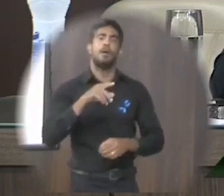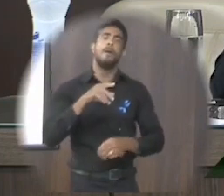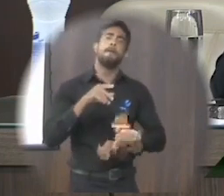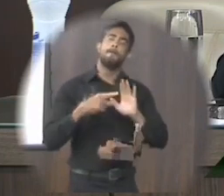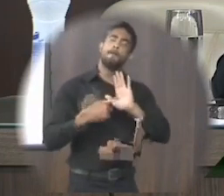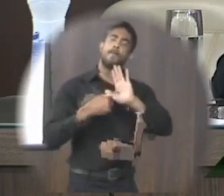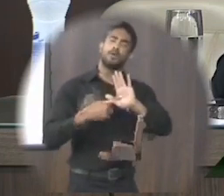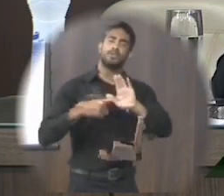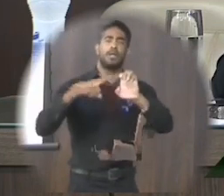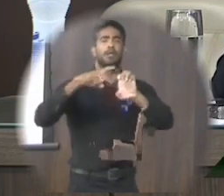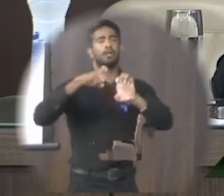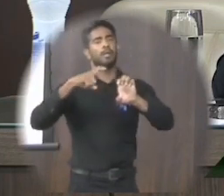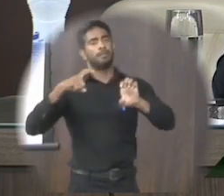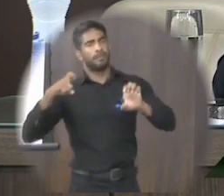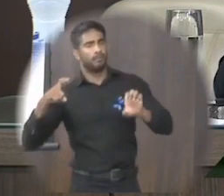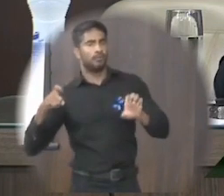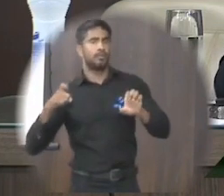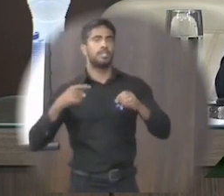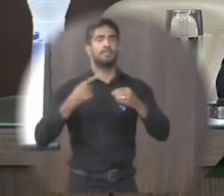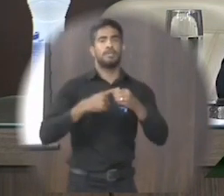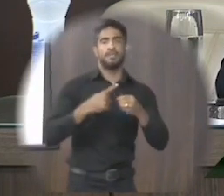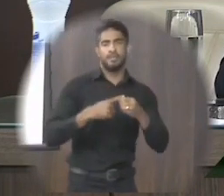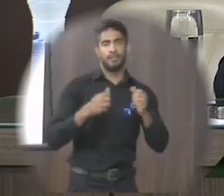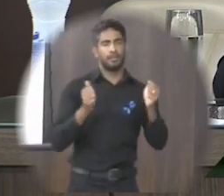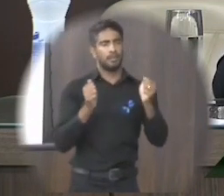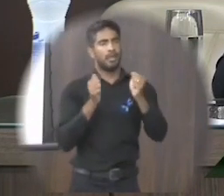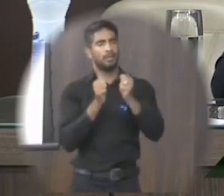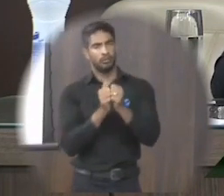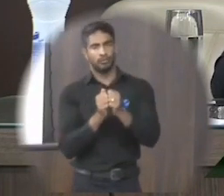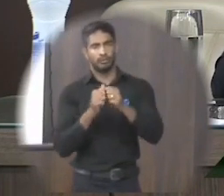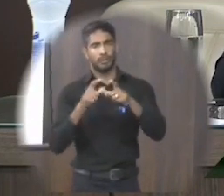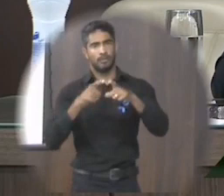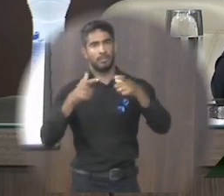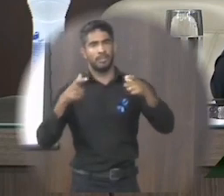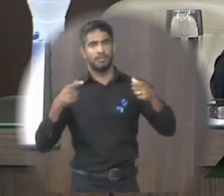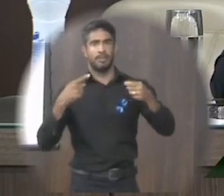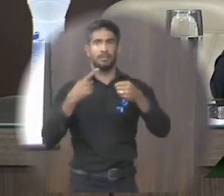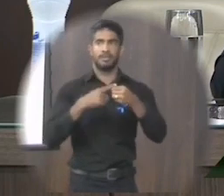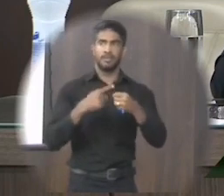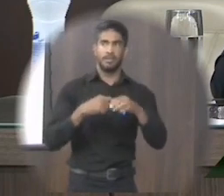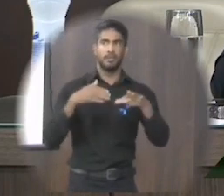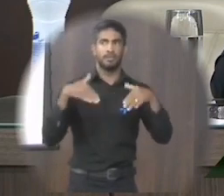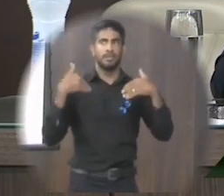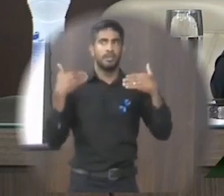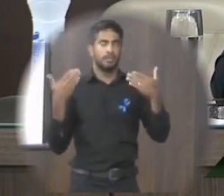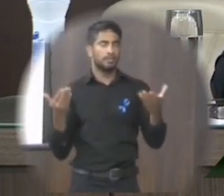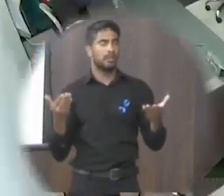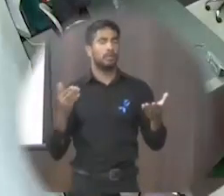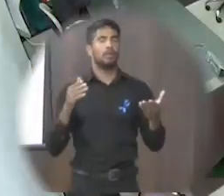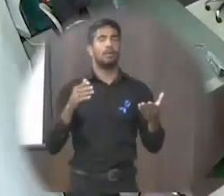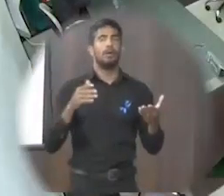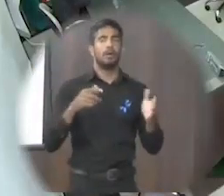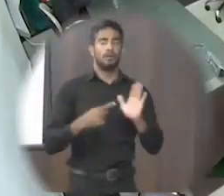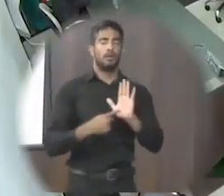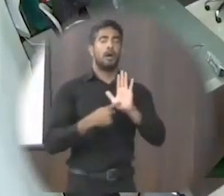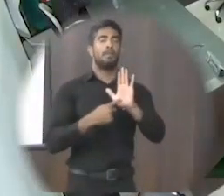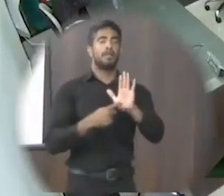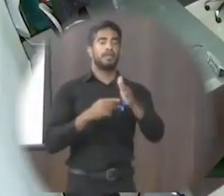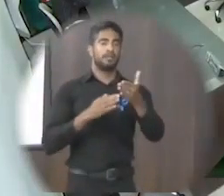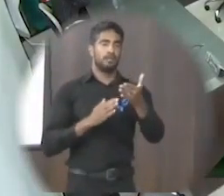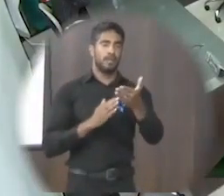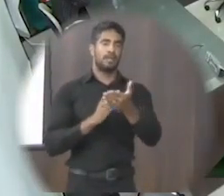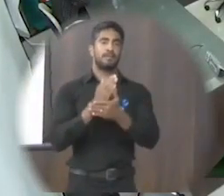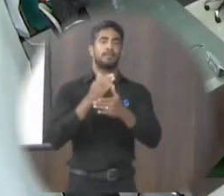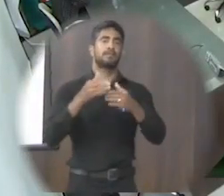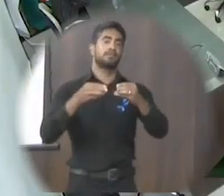podem e devem andar juntos para o crescimento da nossa cidade. Diante de tais fatos, apresento e peço a aprovação dessa